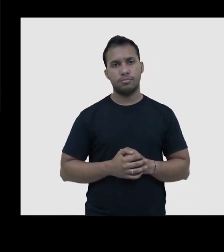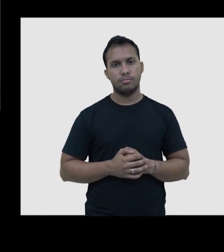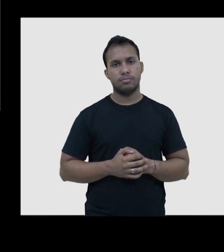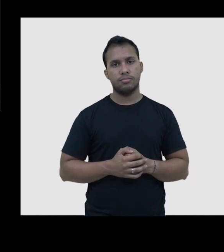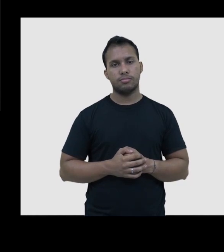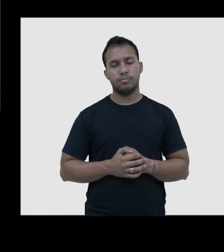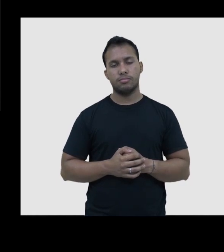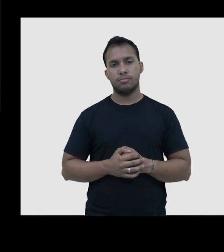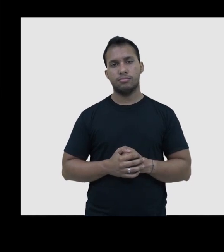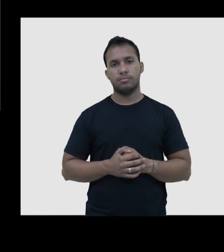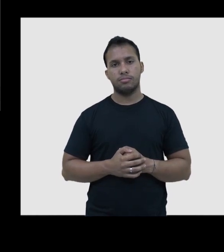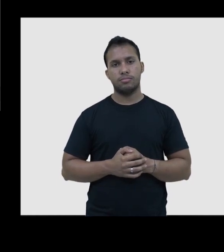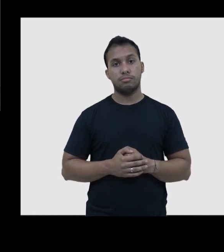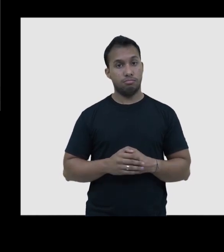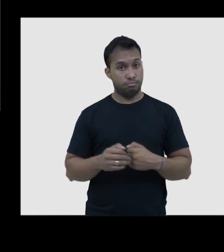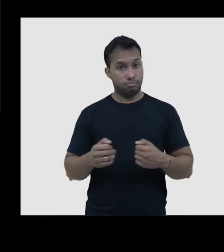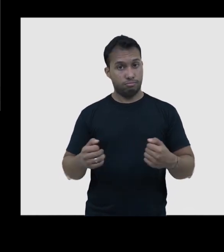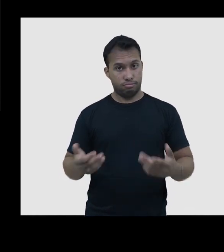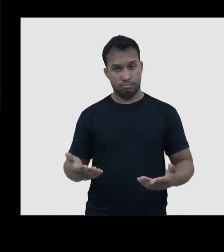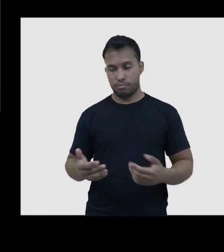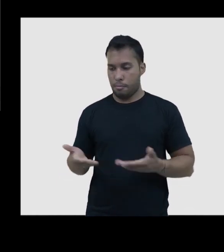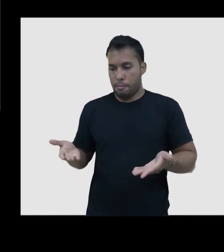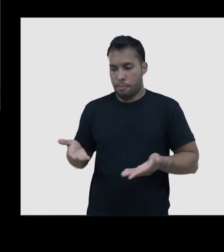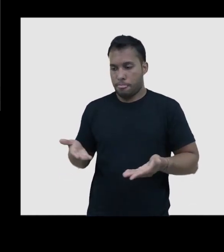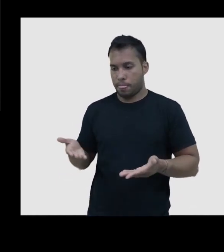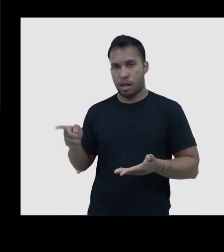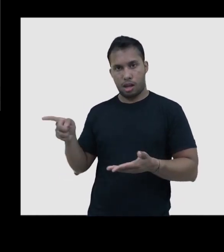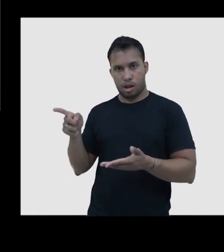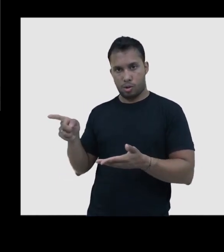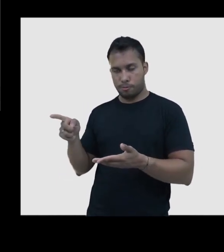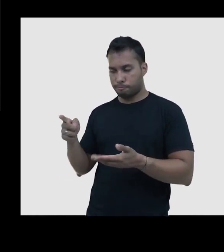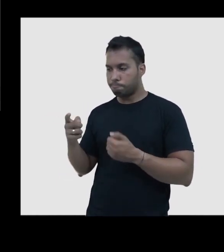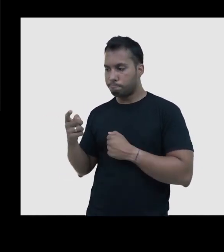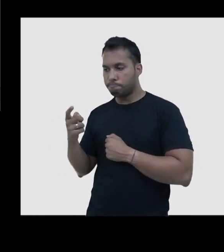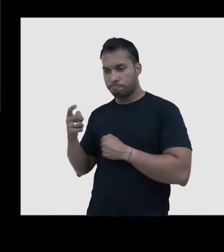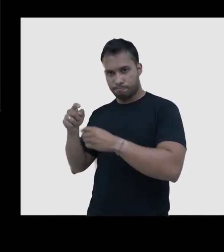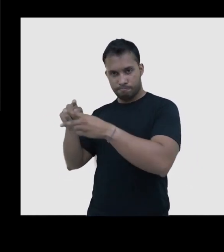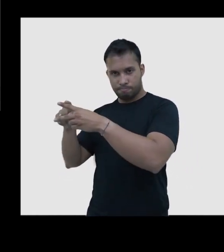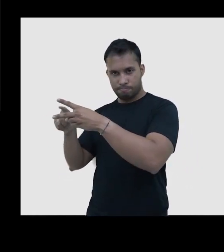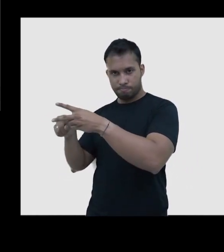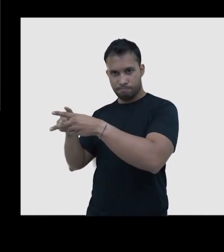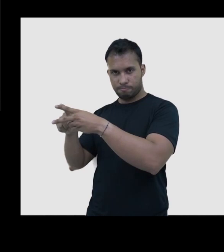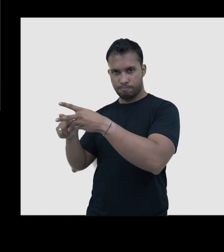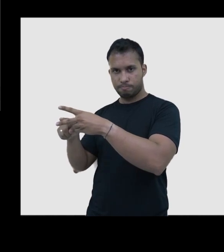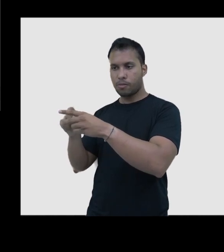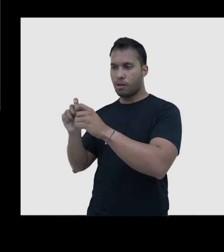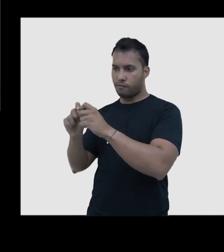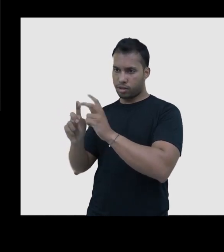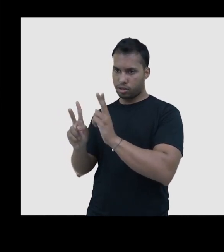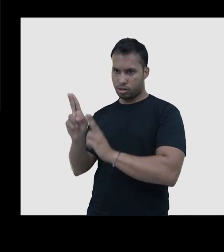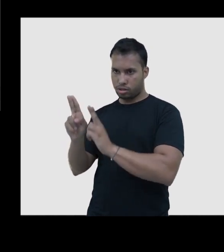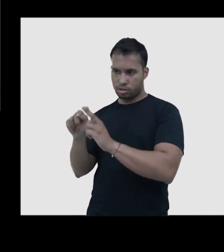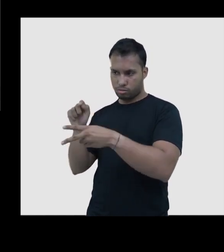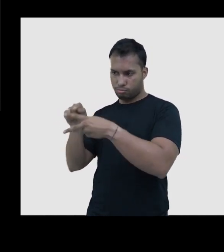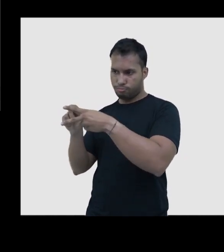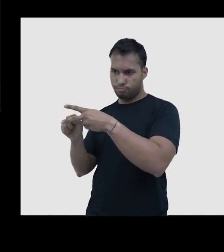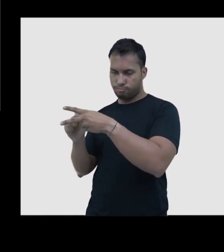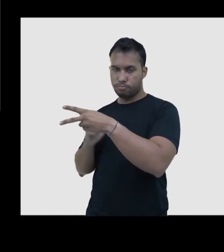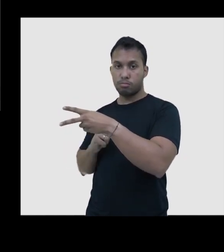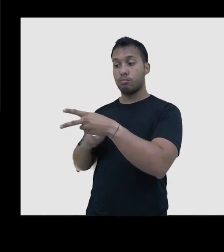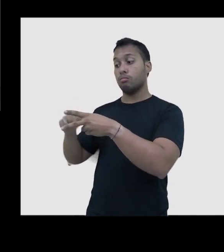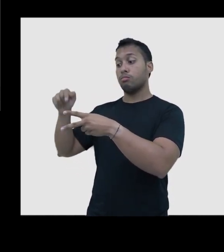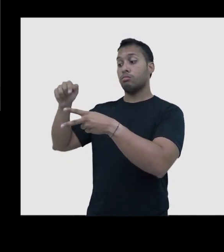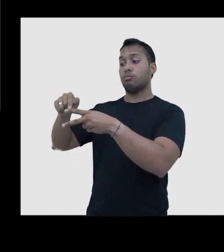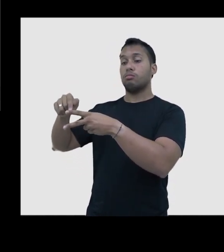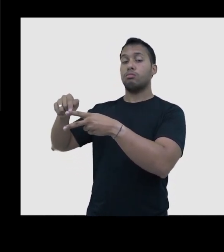trabalho. Bom, então agora a gente vai trabalhar com esses dois arquivos que a gente tem aqui para nossa edição, certo? A